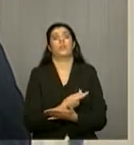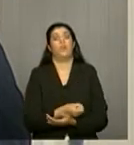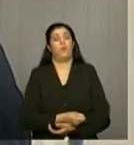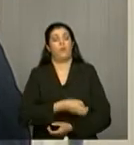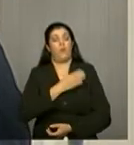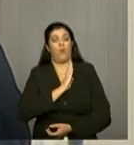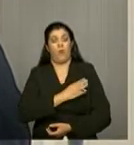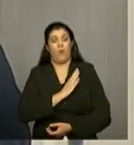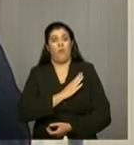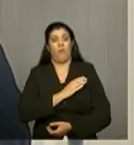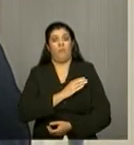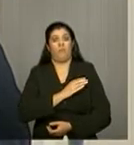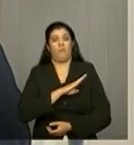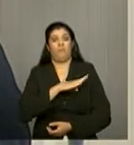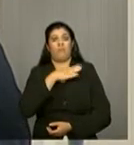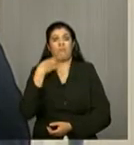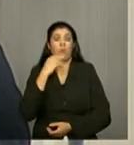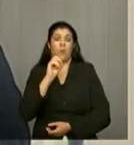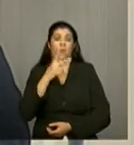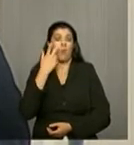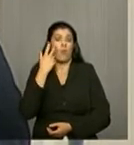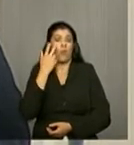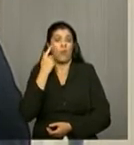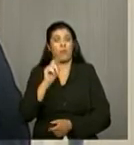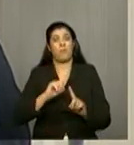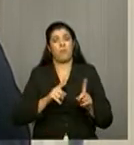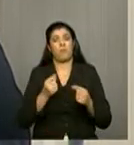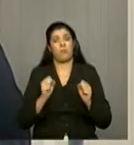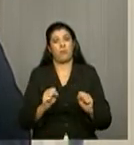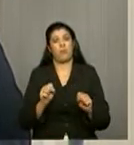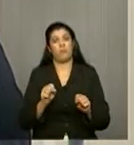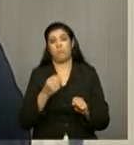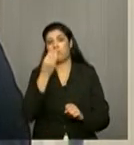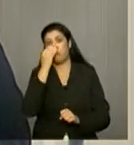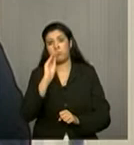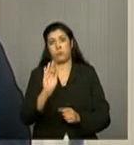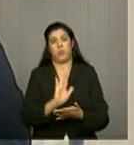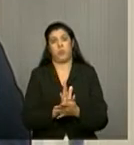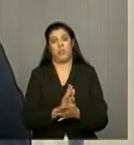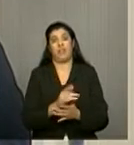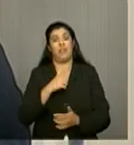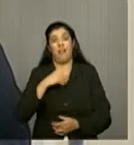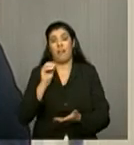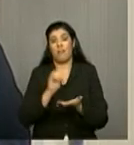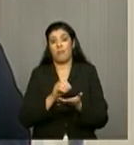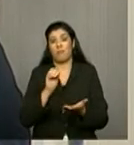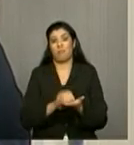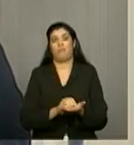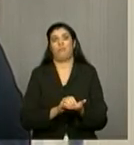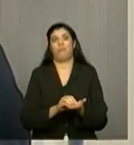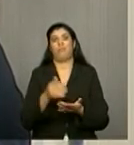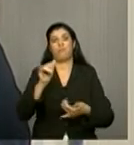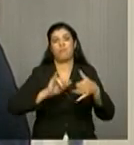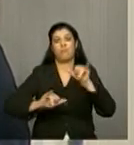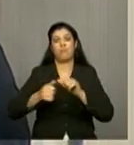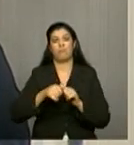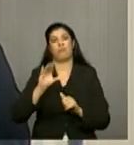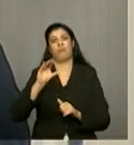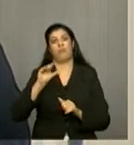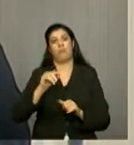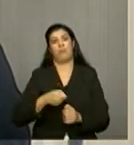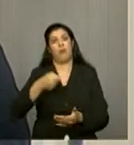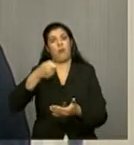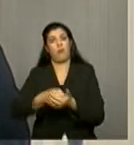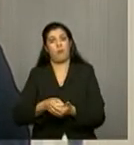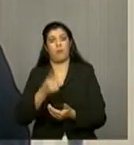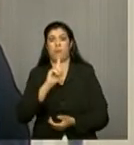caiu ocorrido na casa muito natural para tampouco podemos negar osman elementos científico para afirmar nem para